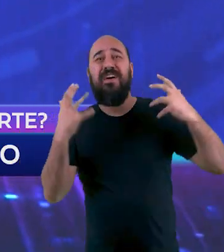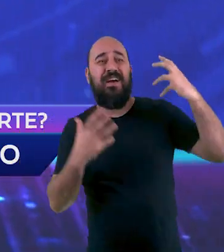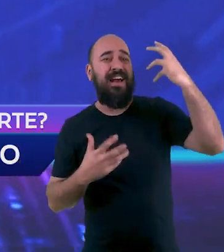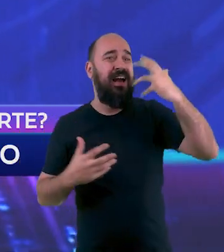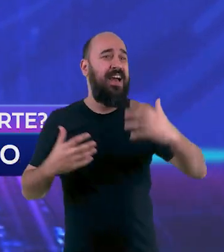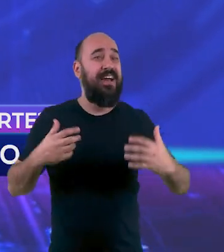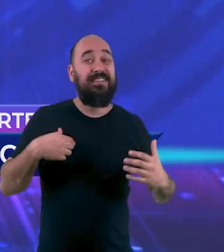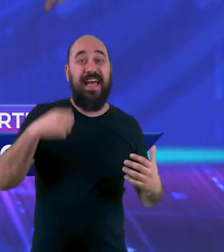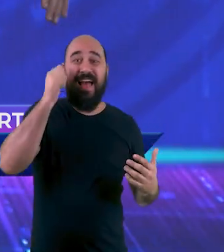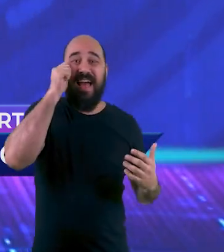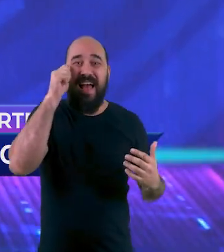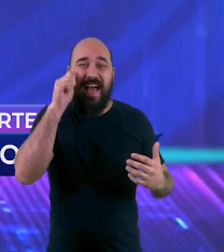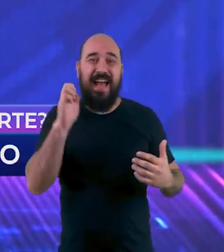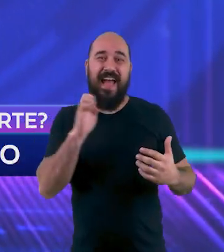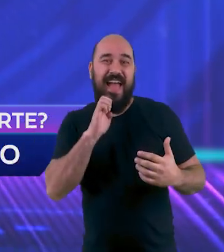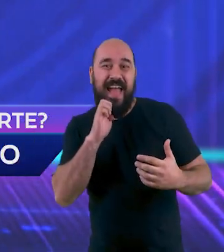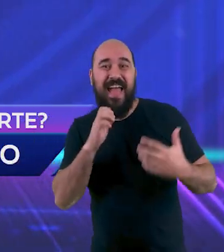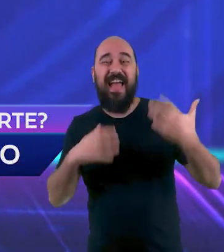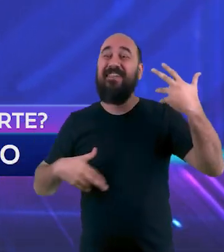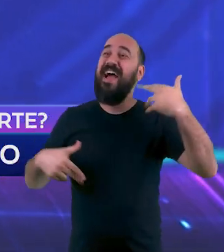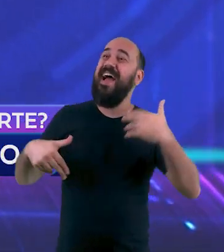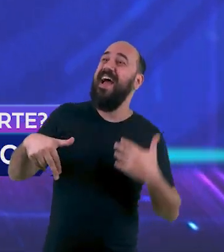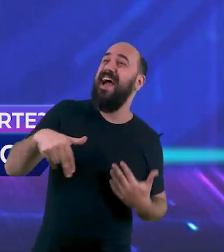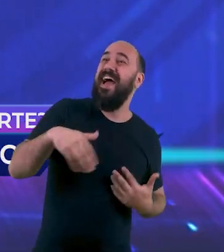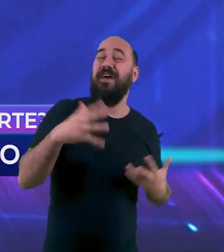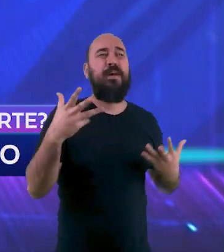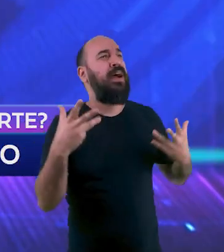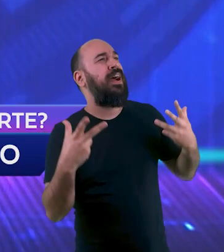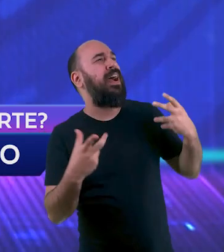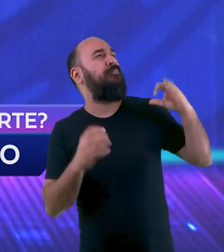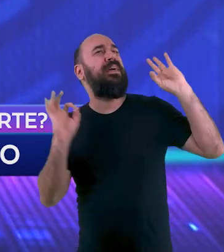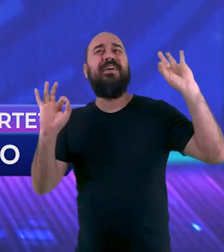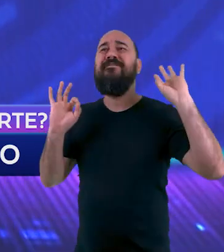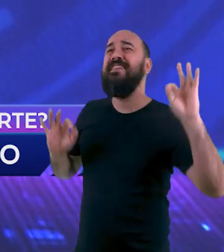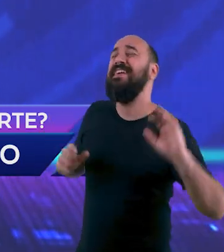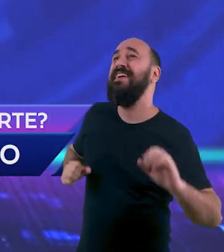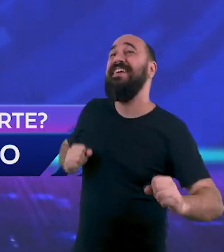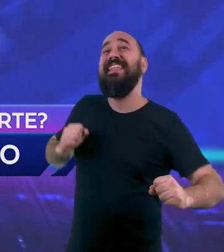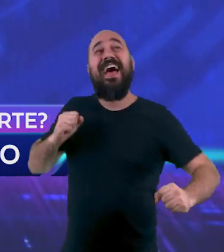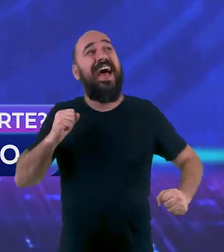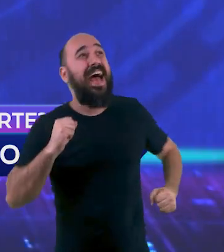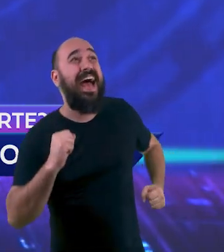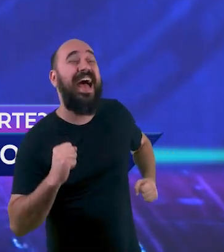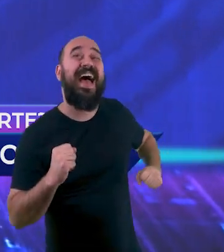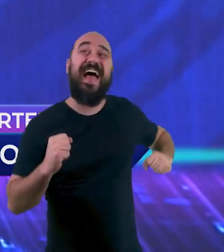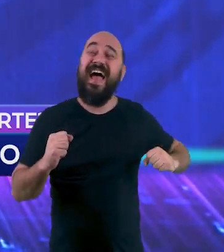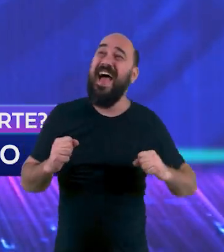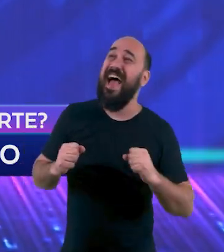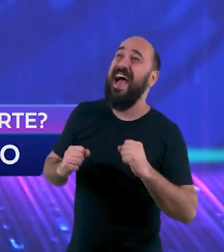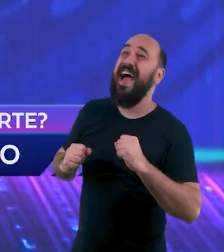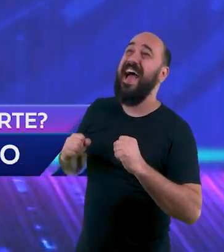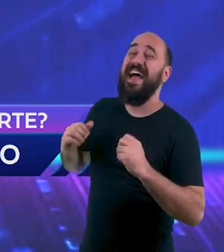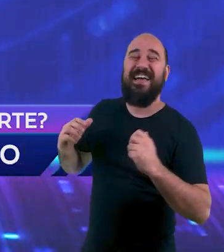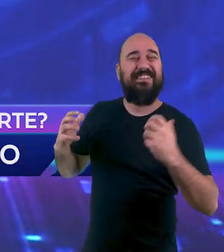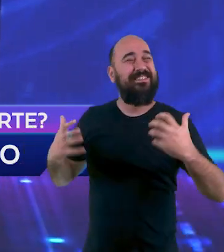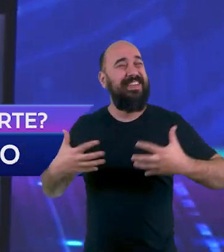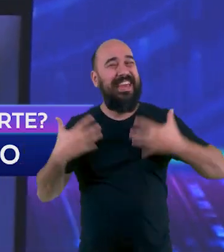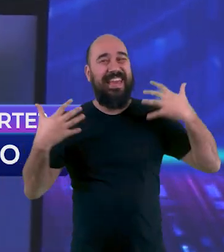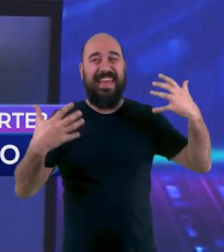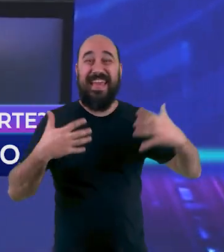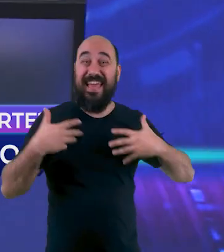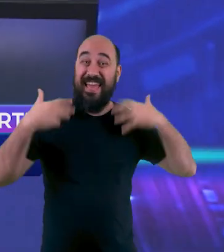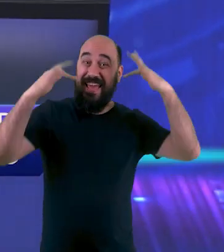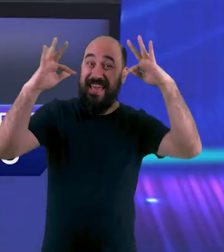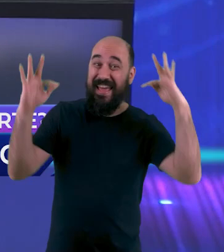o Adão, está a Eva, ele está conhecendo as maravilhas de Deus, o mundo perfeito, eterno. Lázaro está lá,